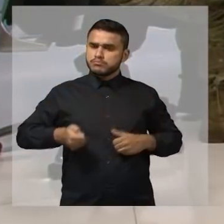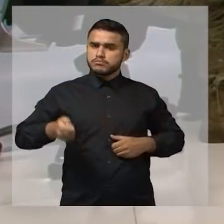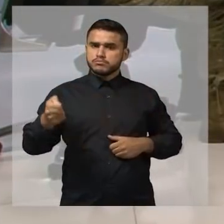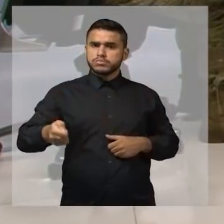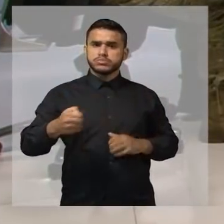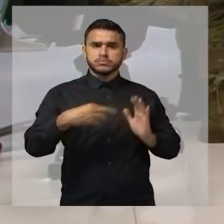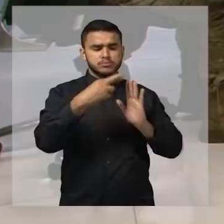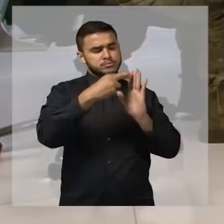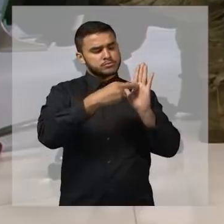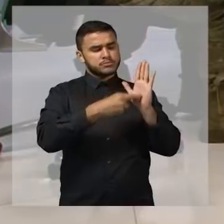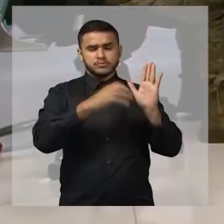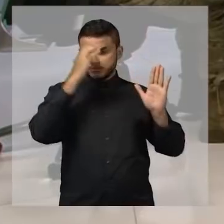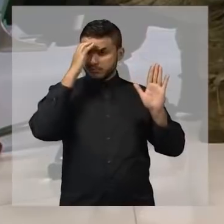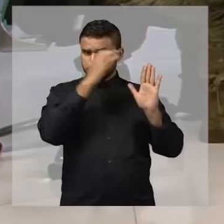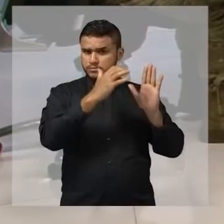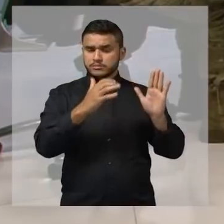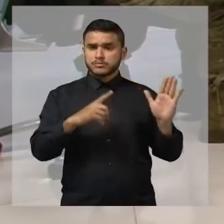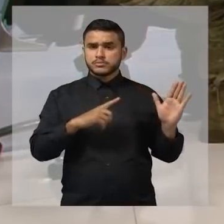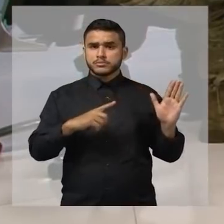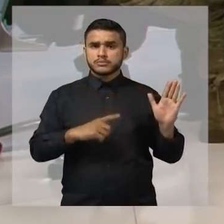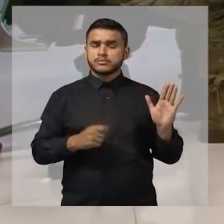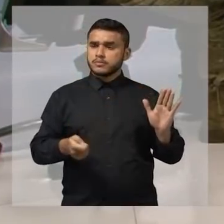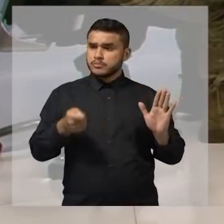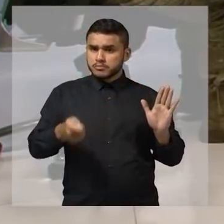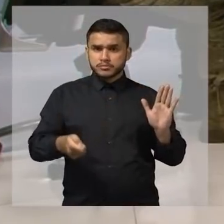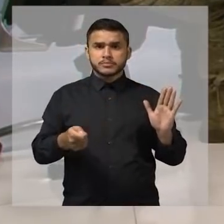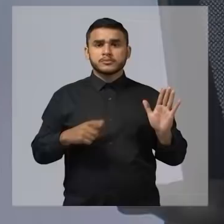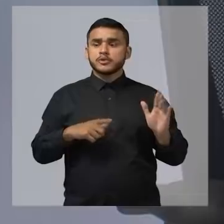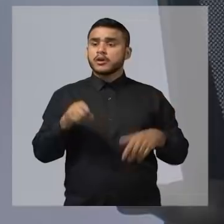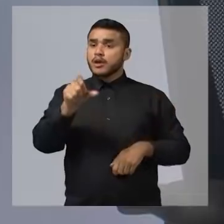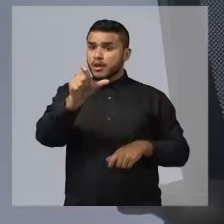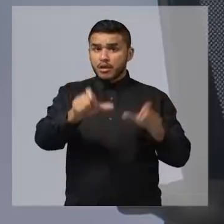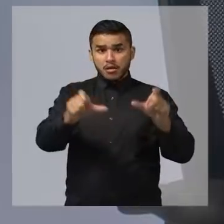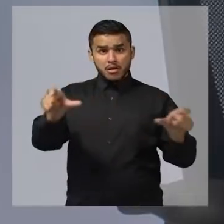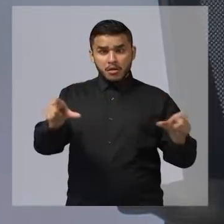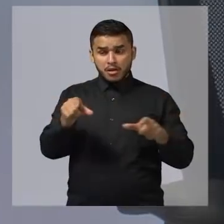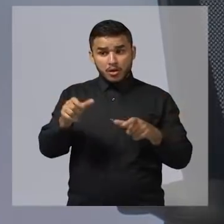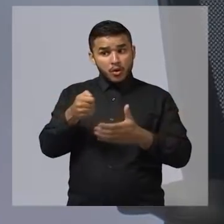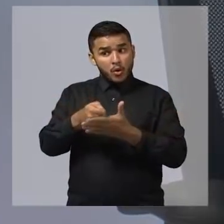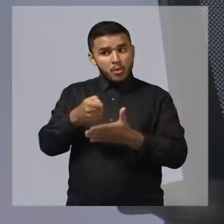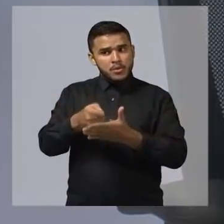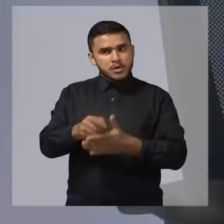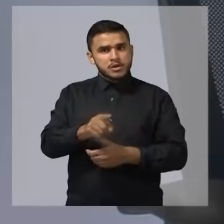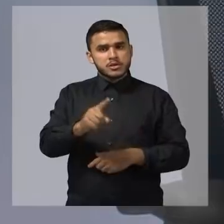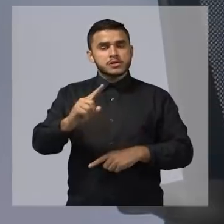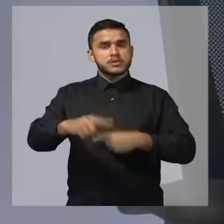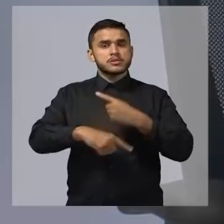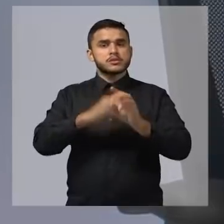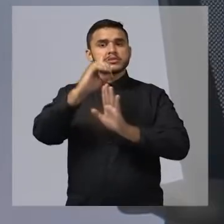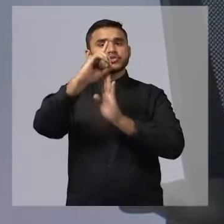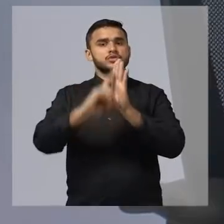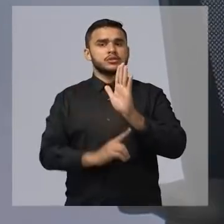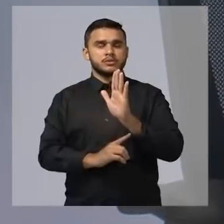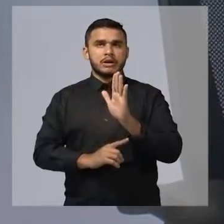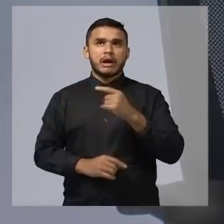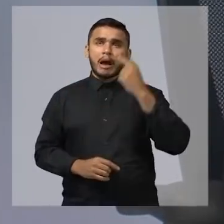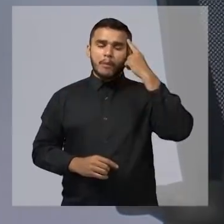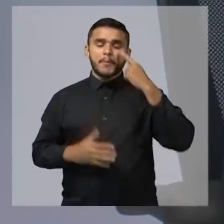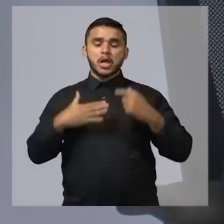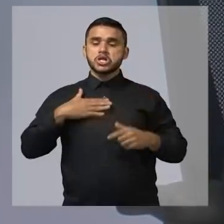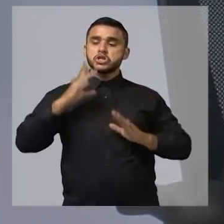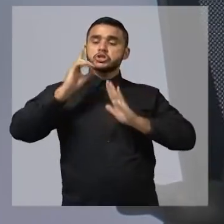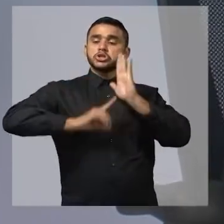disciplina, é simplesmente cobrar do interno, né, primeiro os seus deveres, depois os seus direitos, porque até na legislação tá,